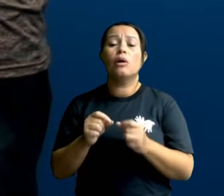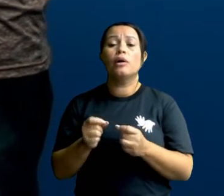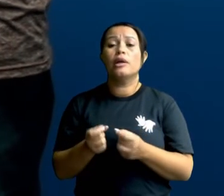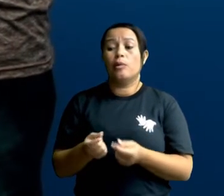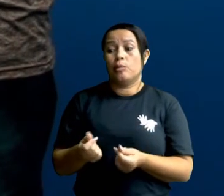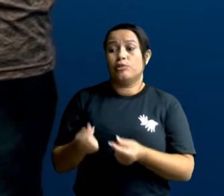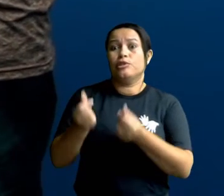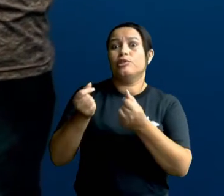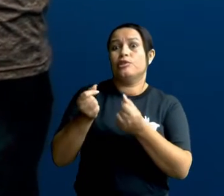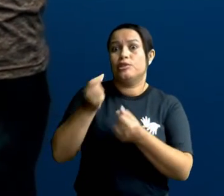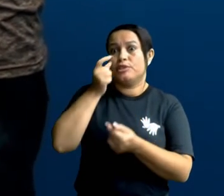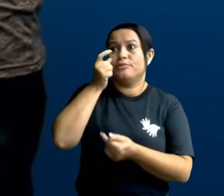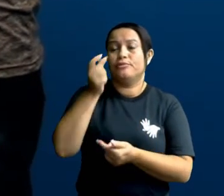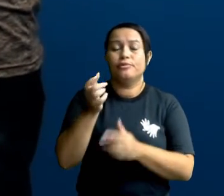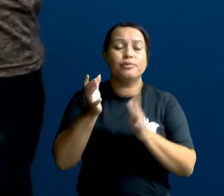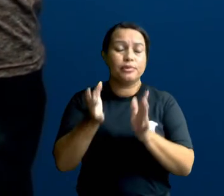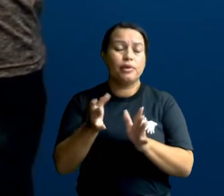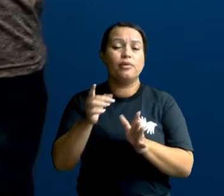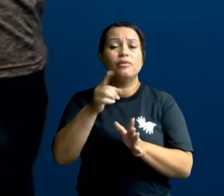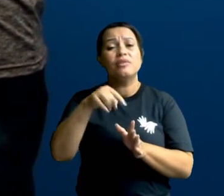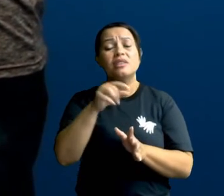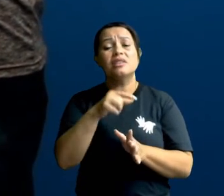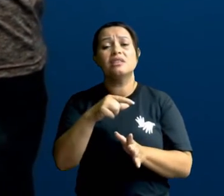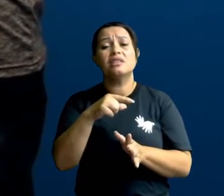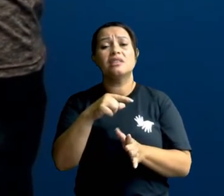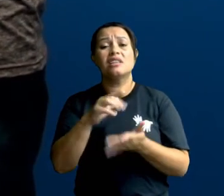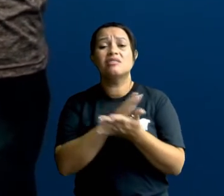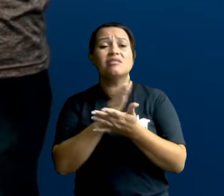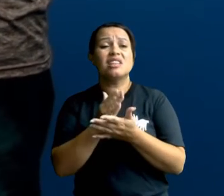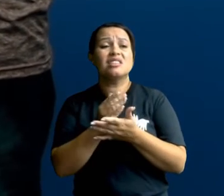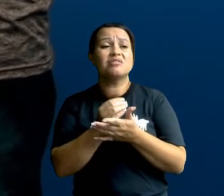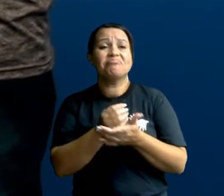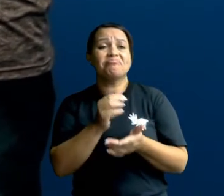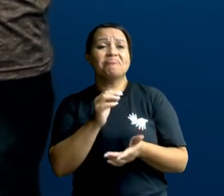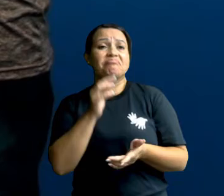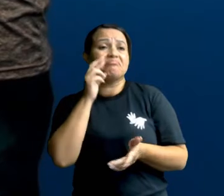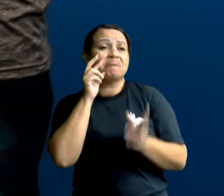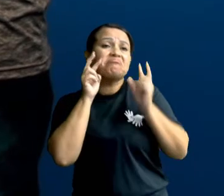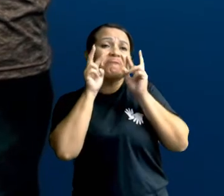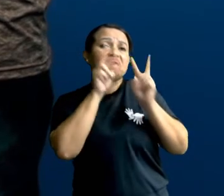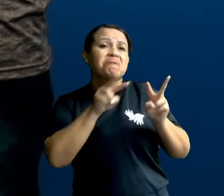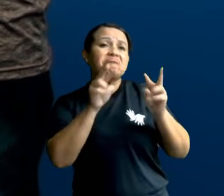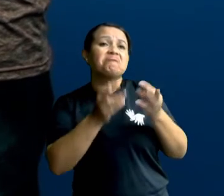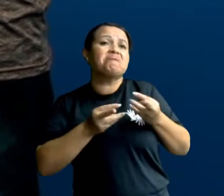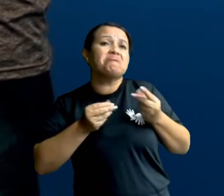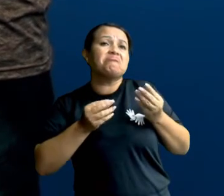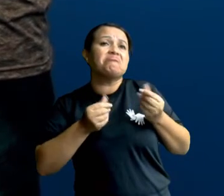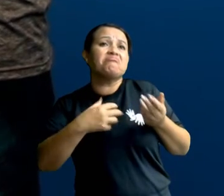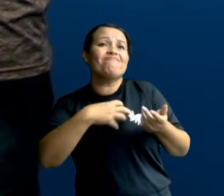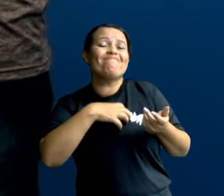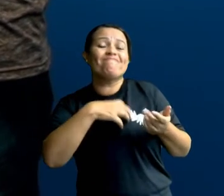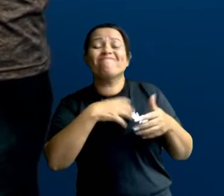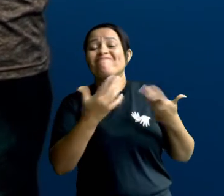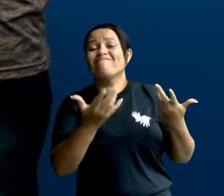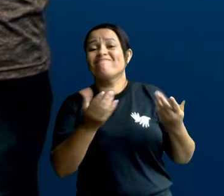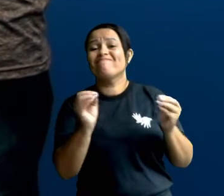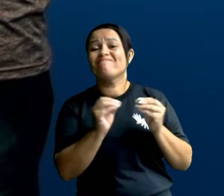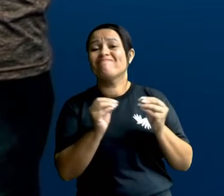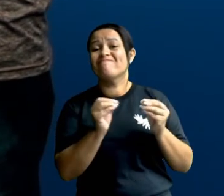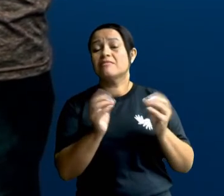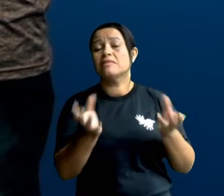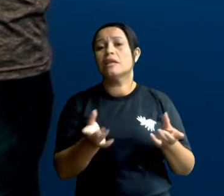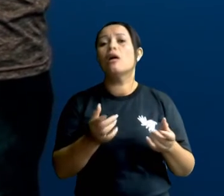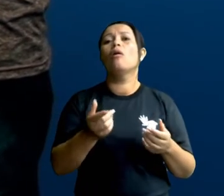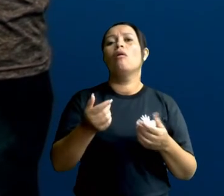nessa questão, né, realmente de você ter um olhar menos sensível para que haja uma distribuição